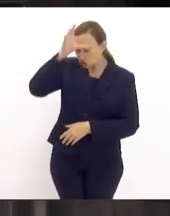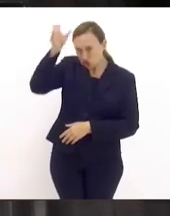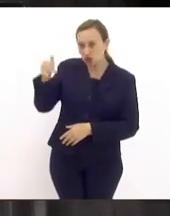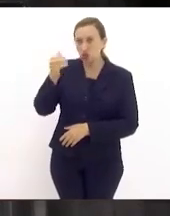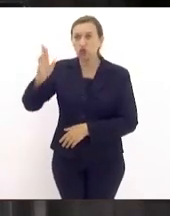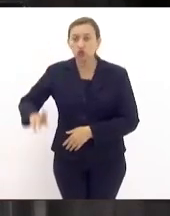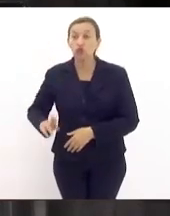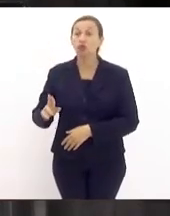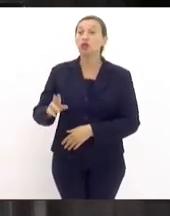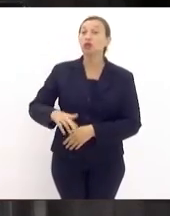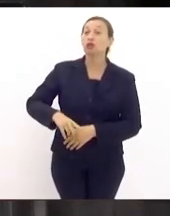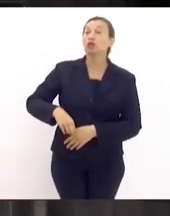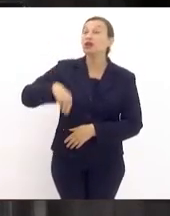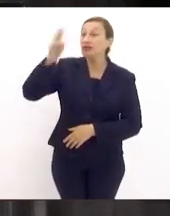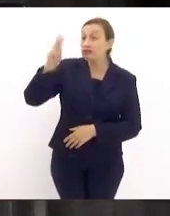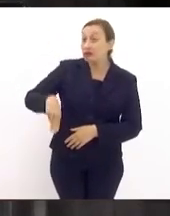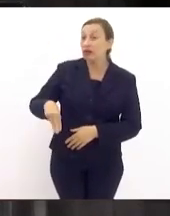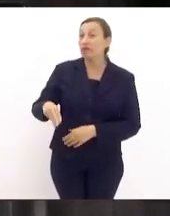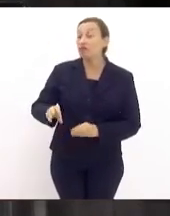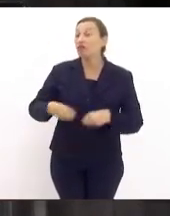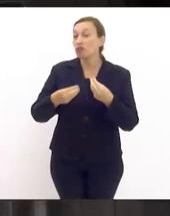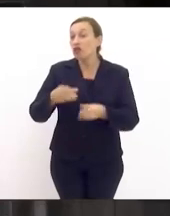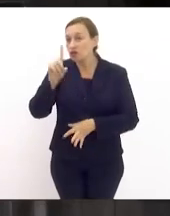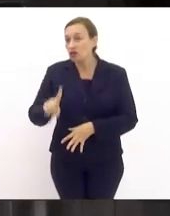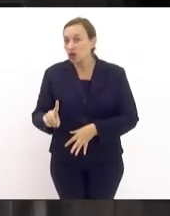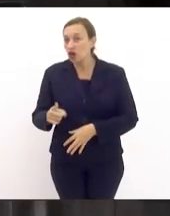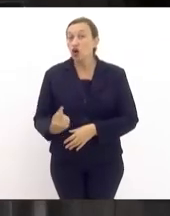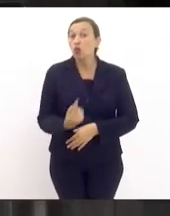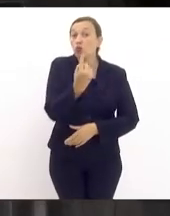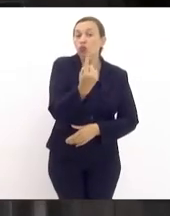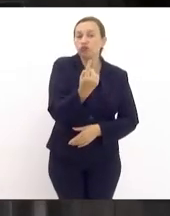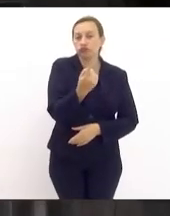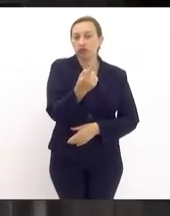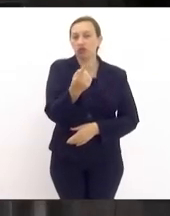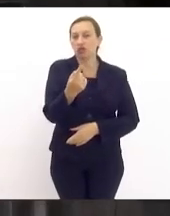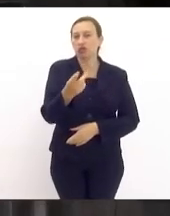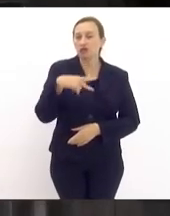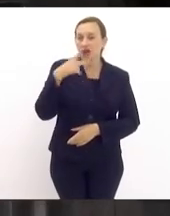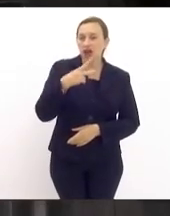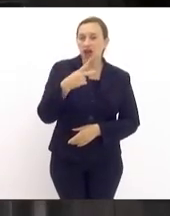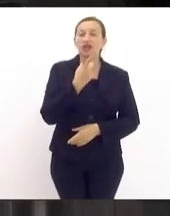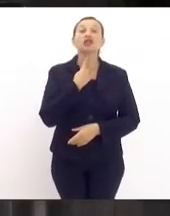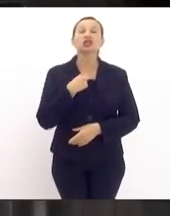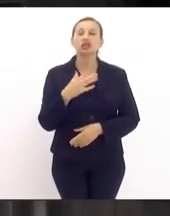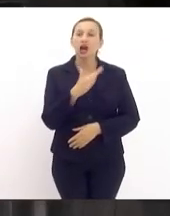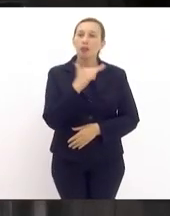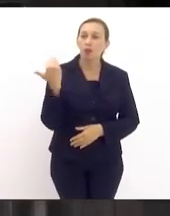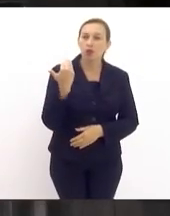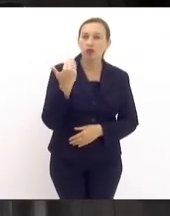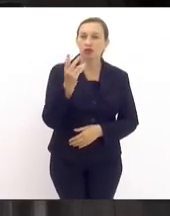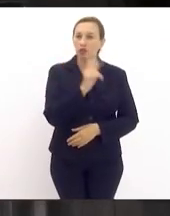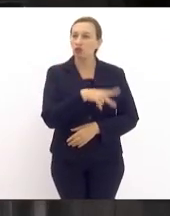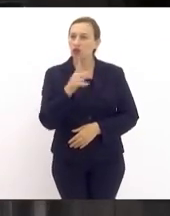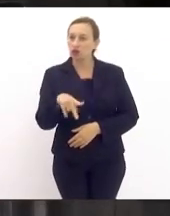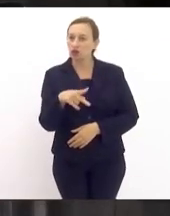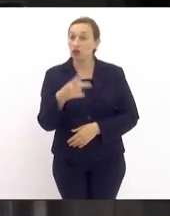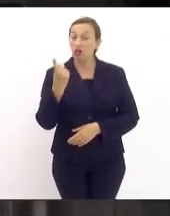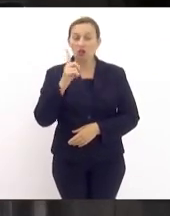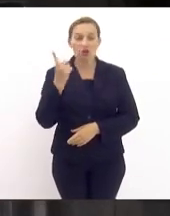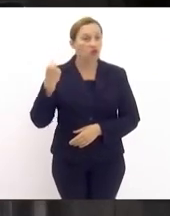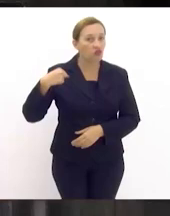garante que um desses, um dos que fez os comentários desejando a morte da professora, não